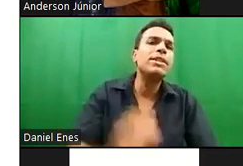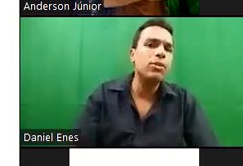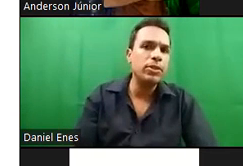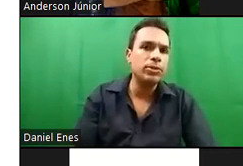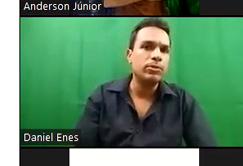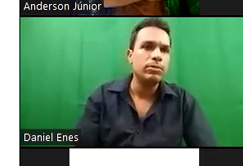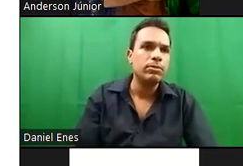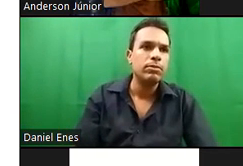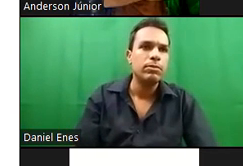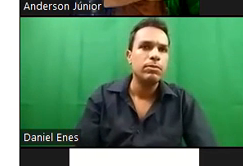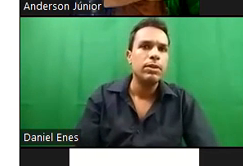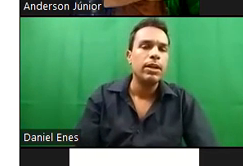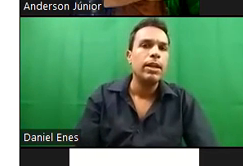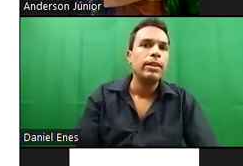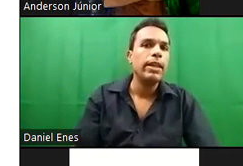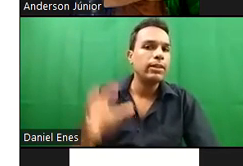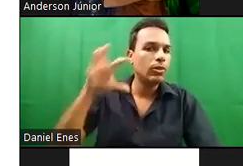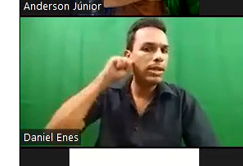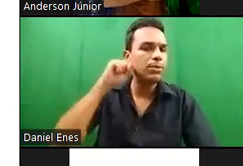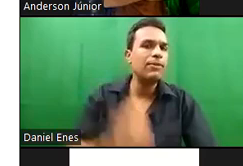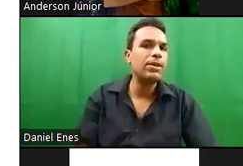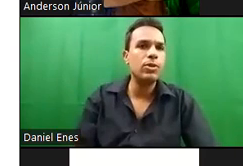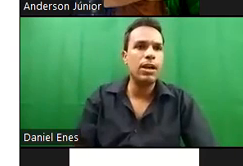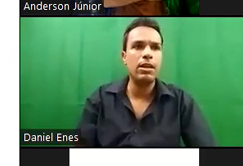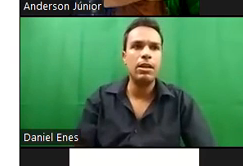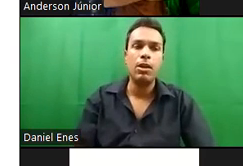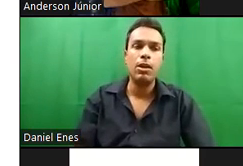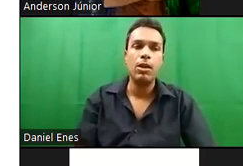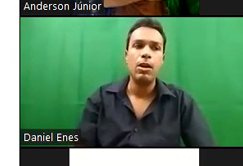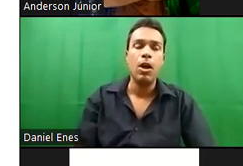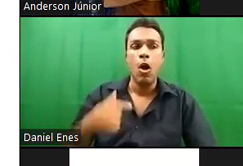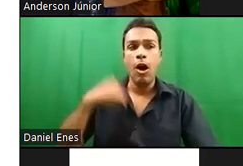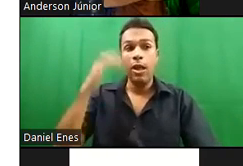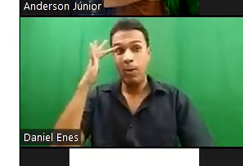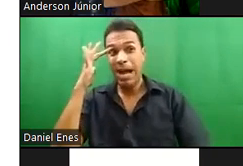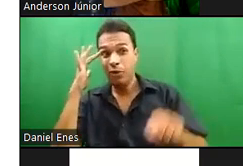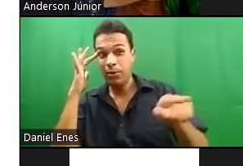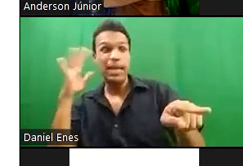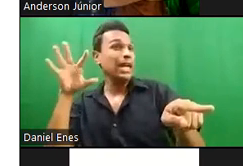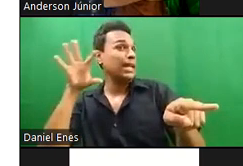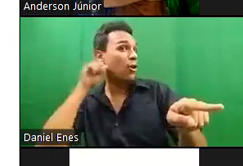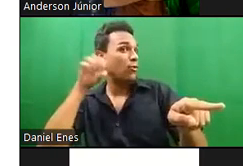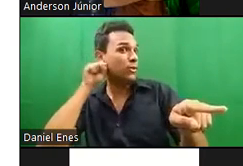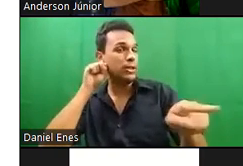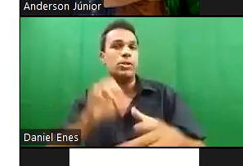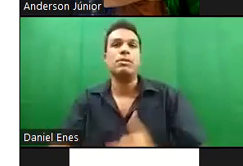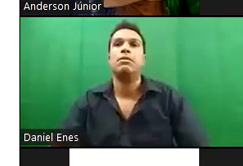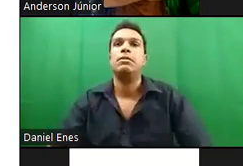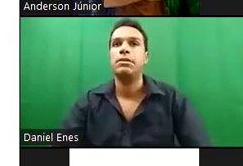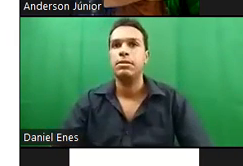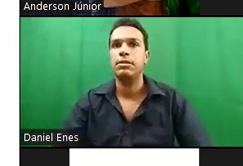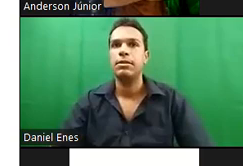você ouviu? Né? Então, eu faço uma vez só. Ó, eu acho que ele é